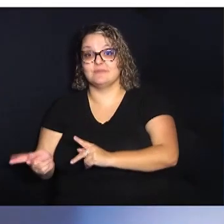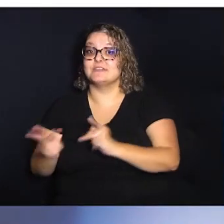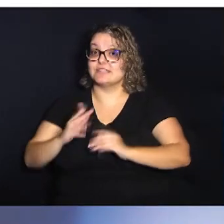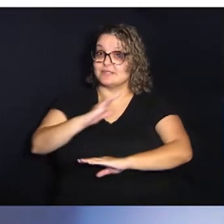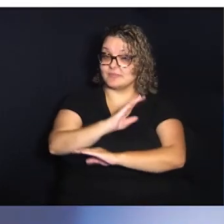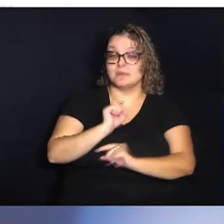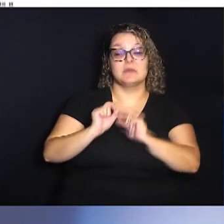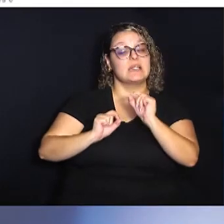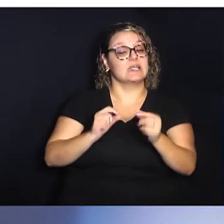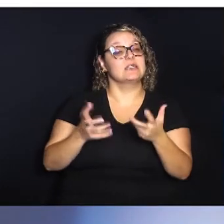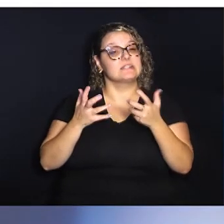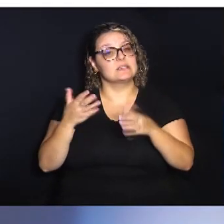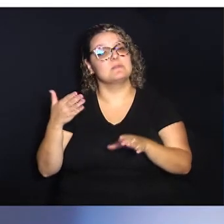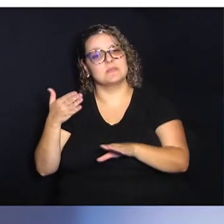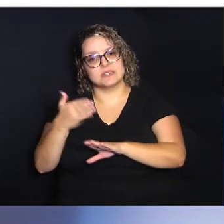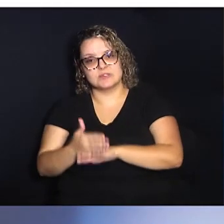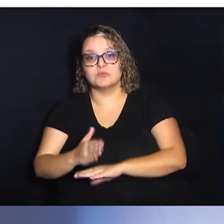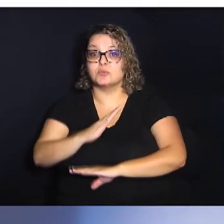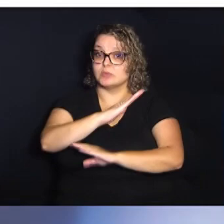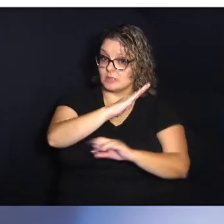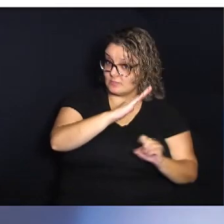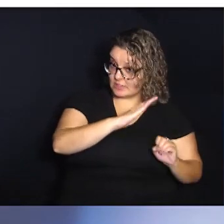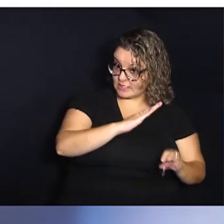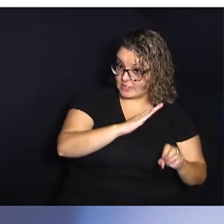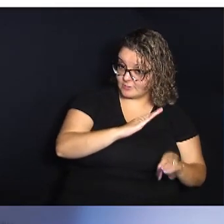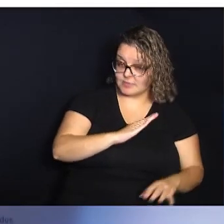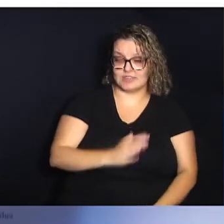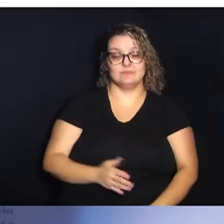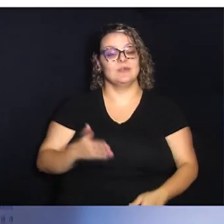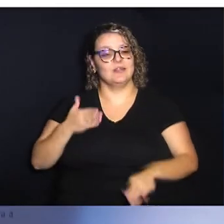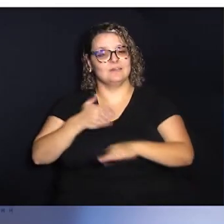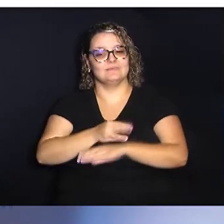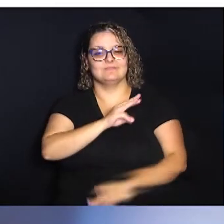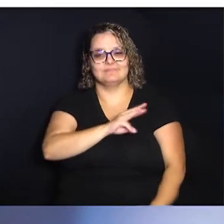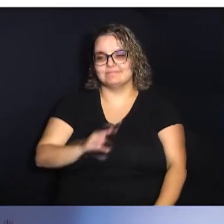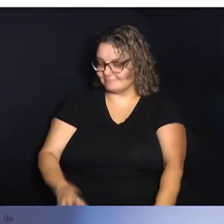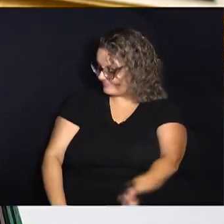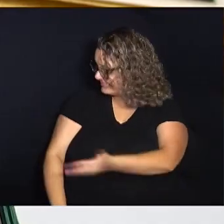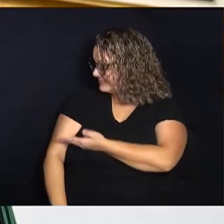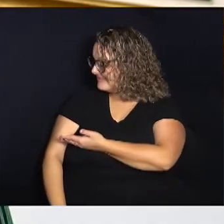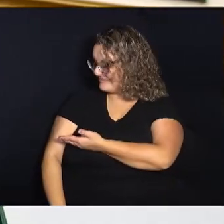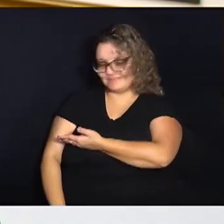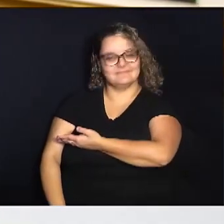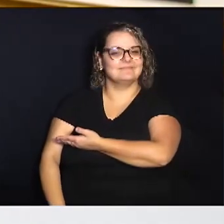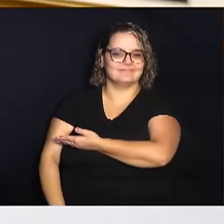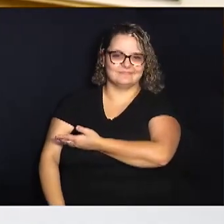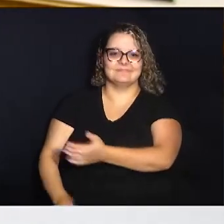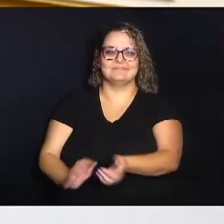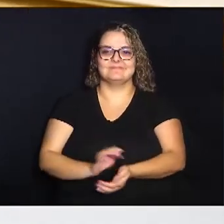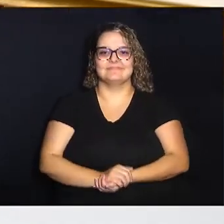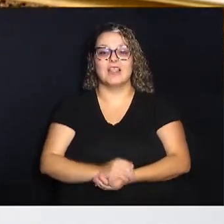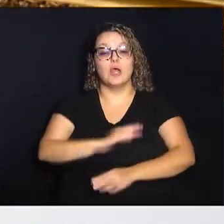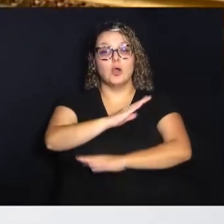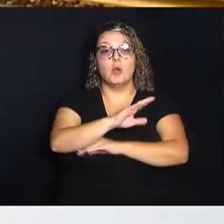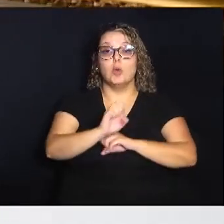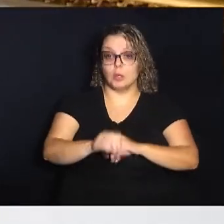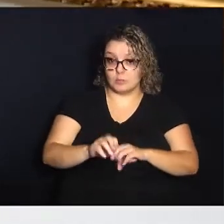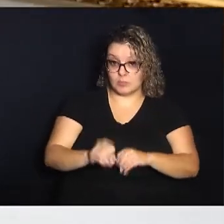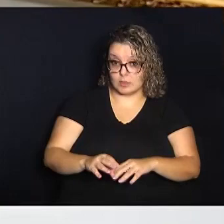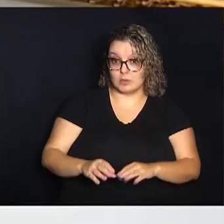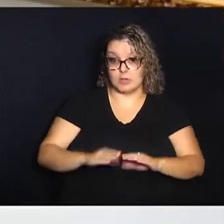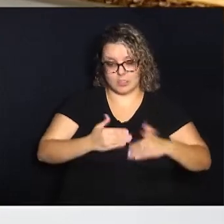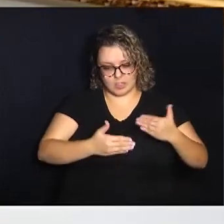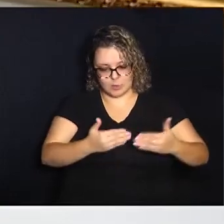quem quiser participar do Câmara Educa, é só acessar o site e se inscrever. O Câmara Educa é conduzido pelo